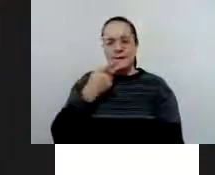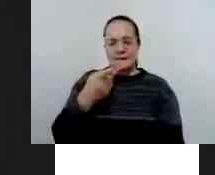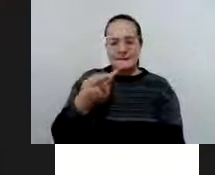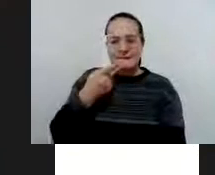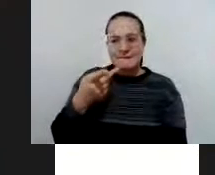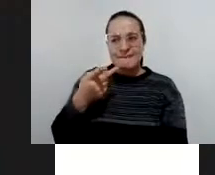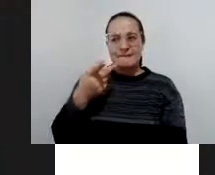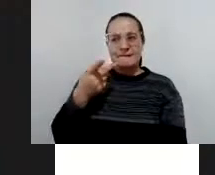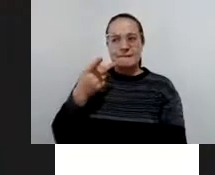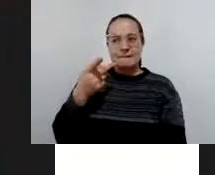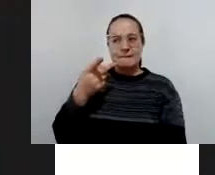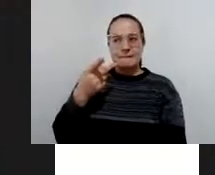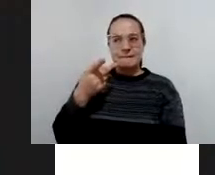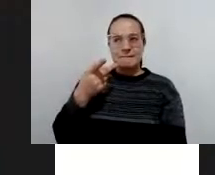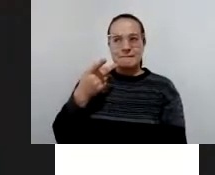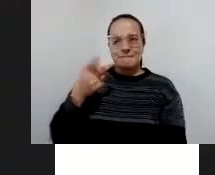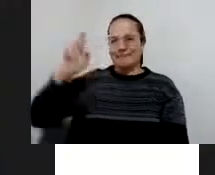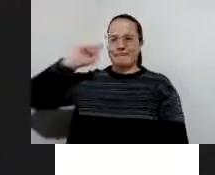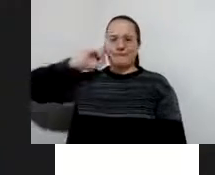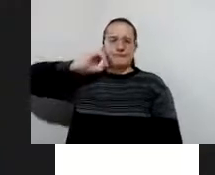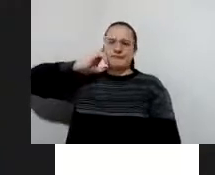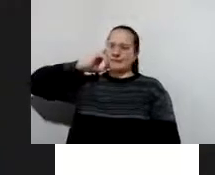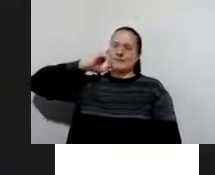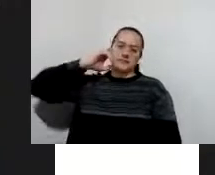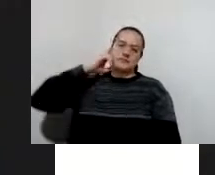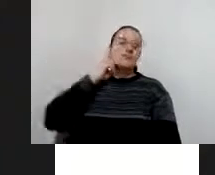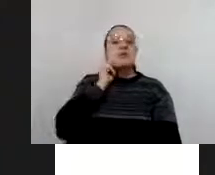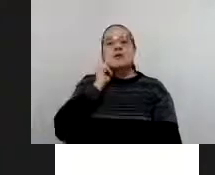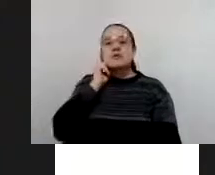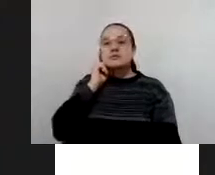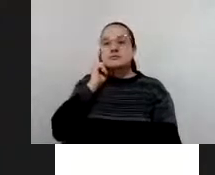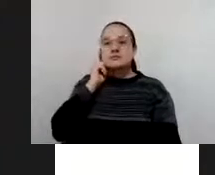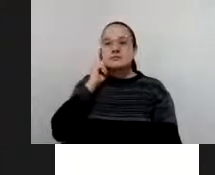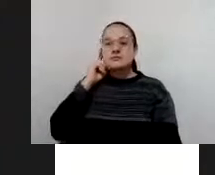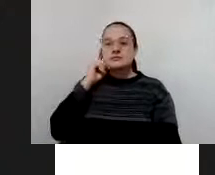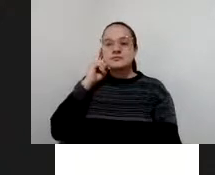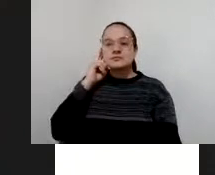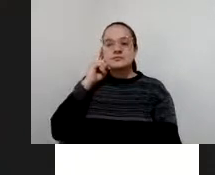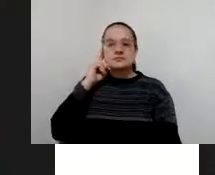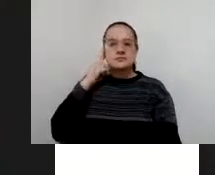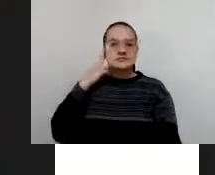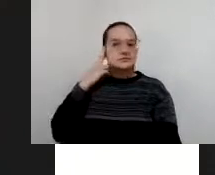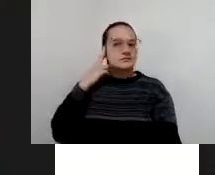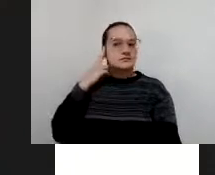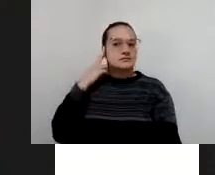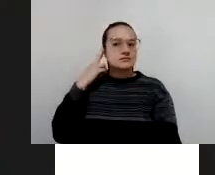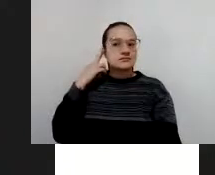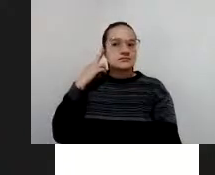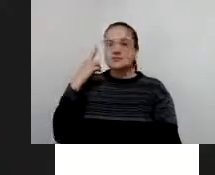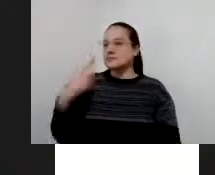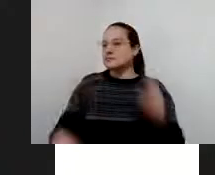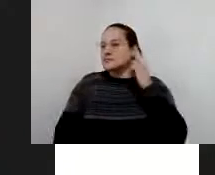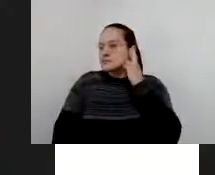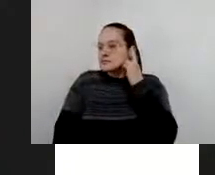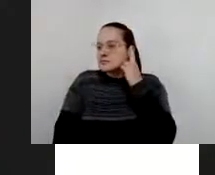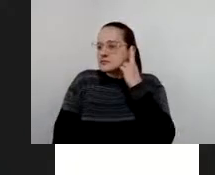os sindicatos precisam sim estar envolvidos, eu acho que o nosso papel é muito importante, tá? E como o Sebastião falou,